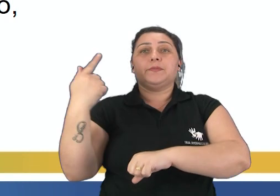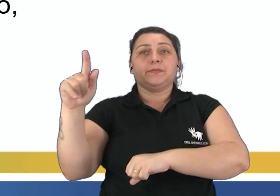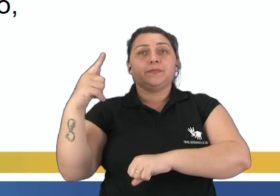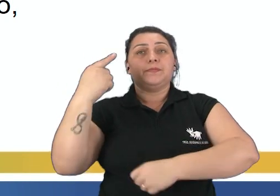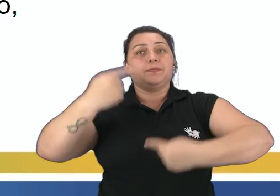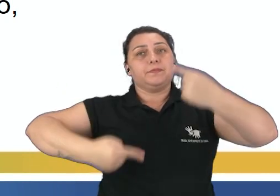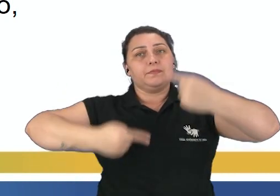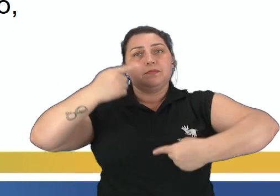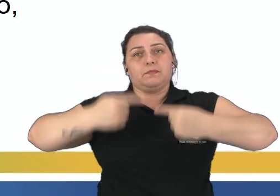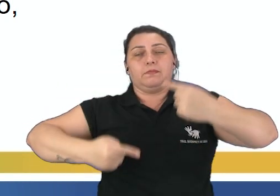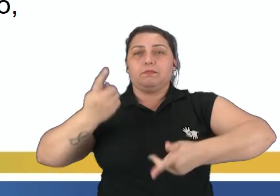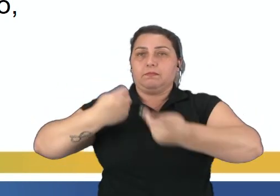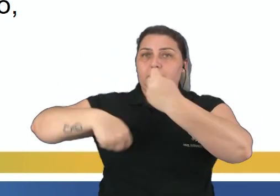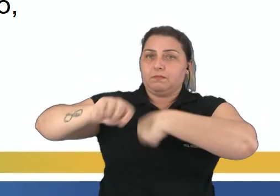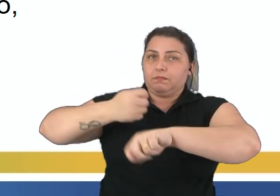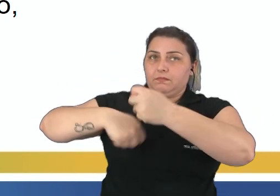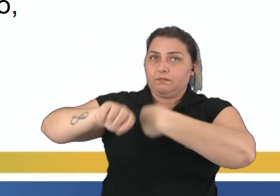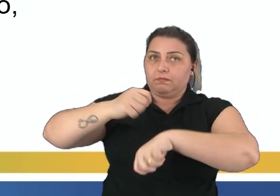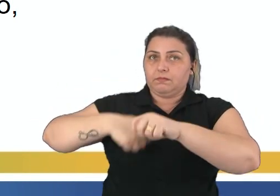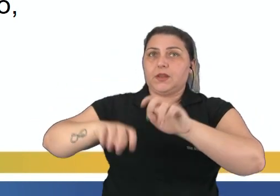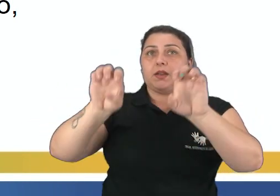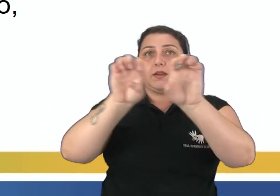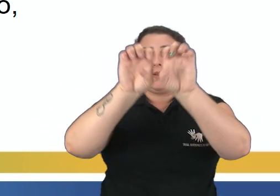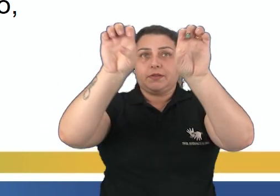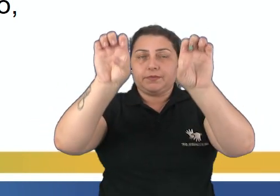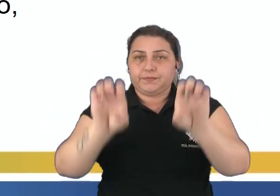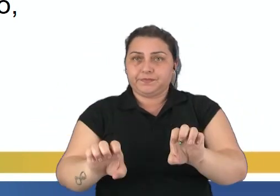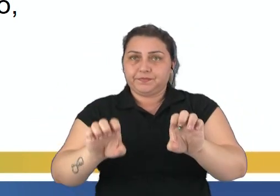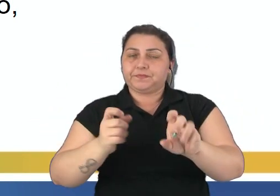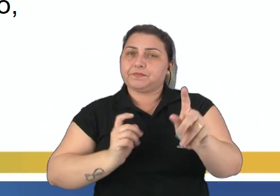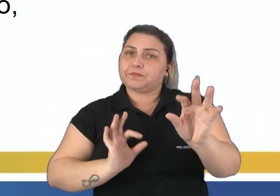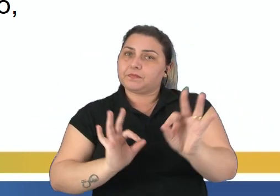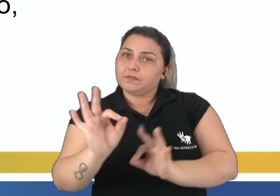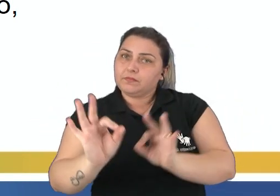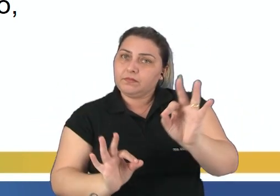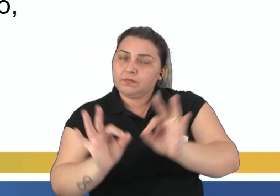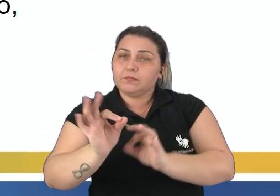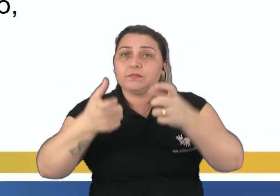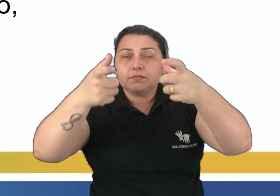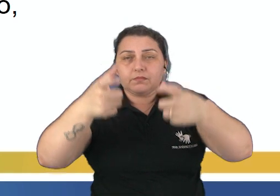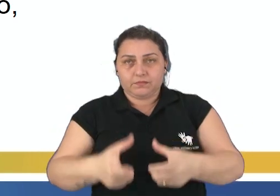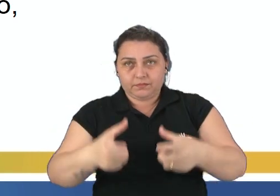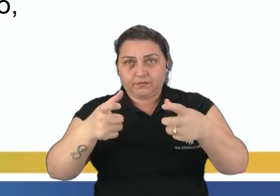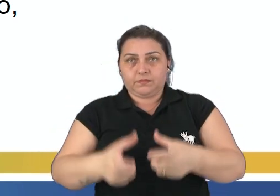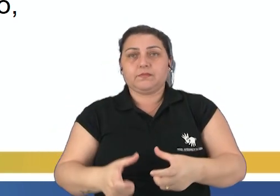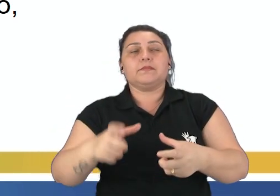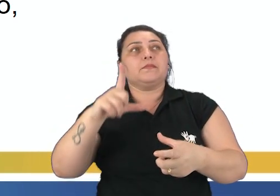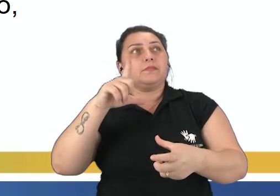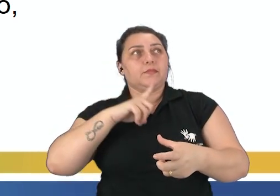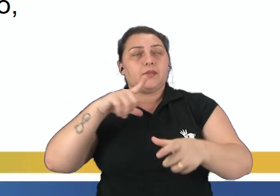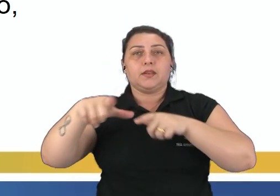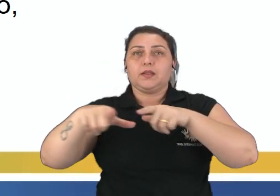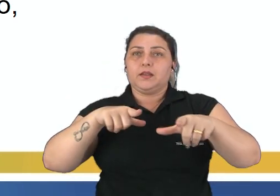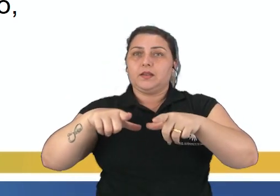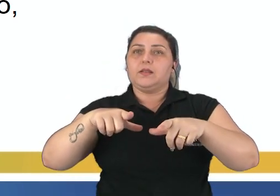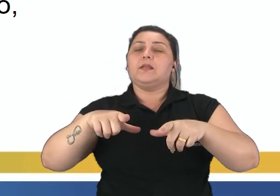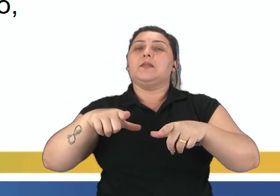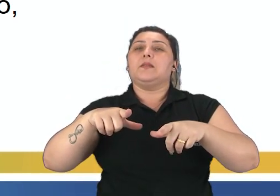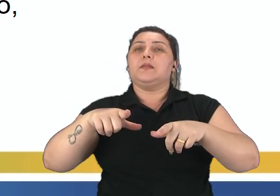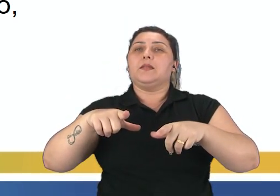geografia política e econômica que estrutura a organização do espaço para exercício da